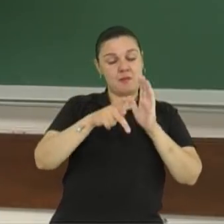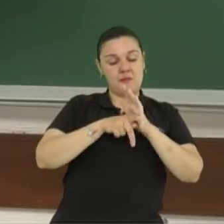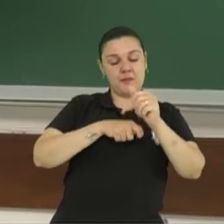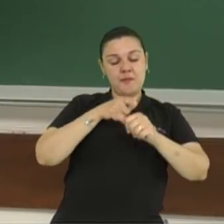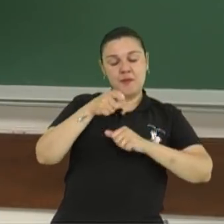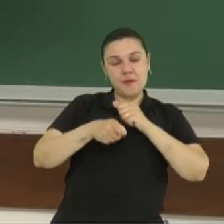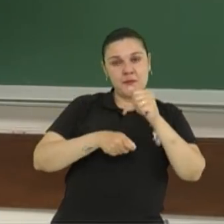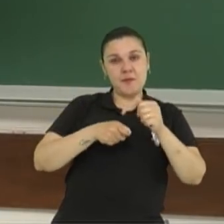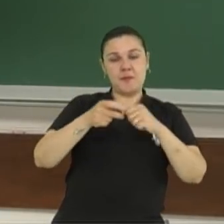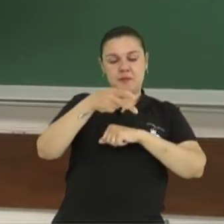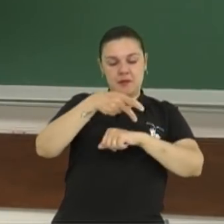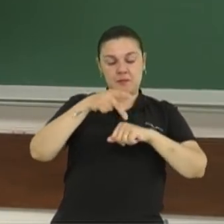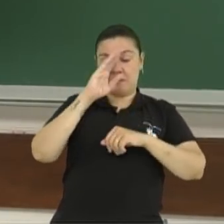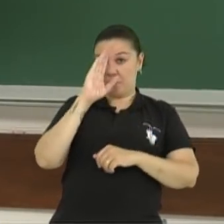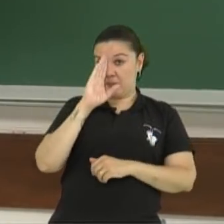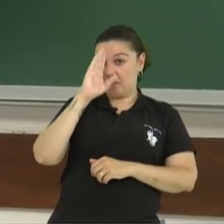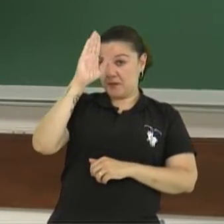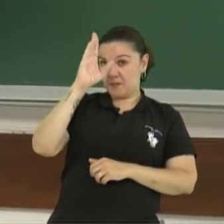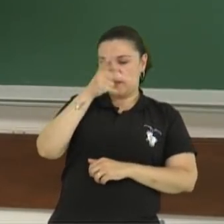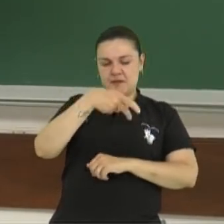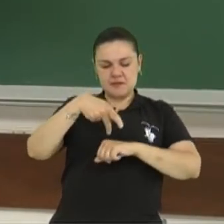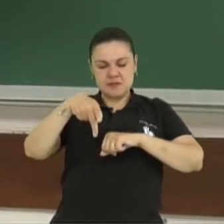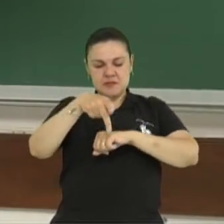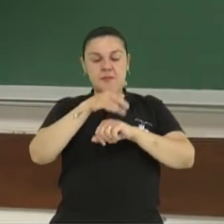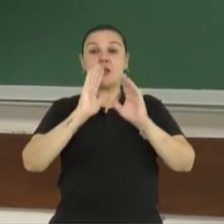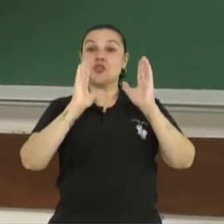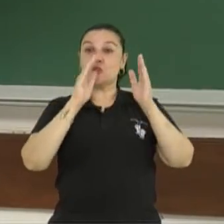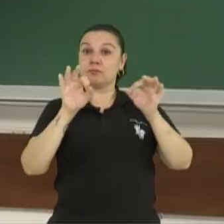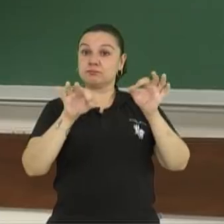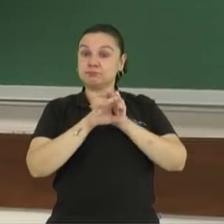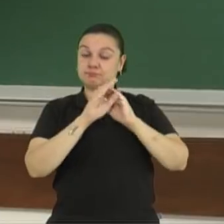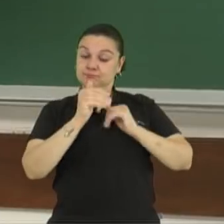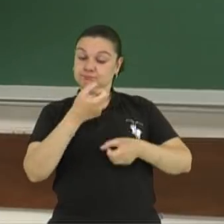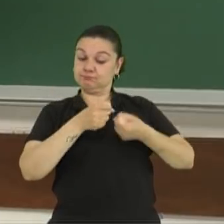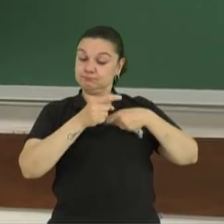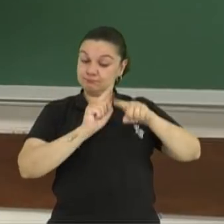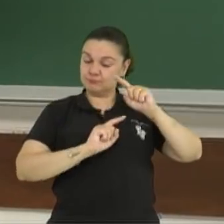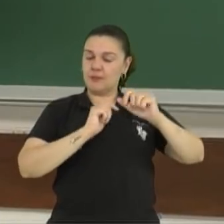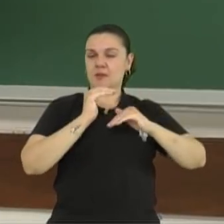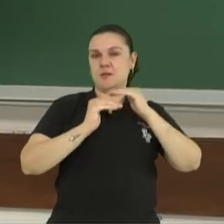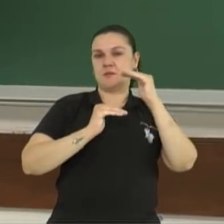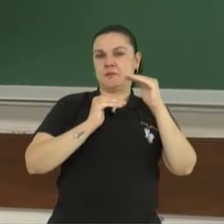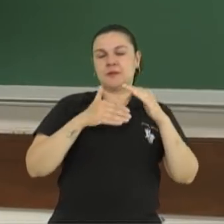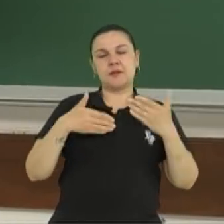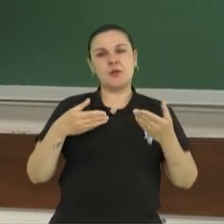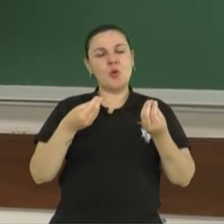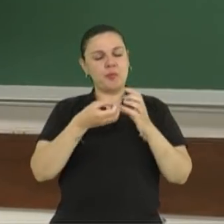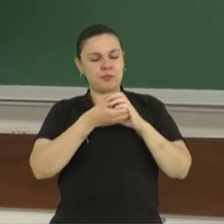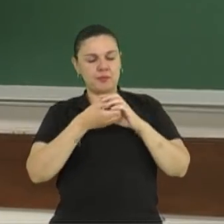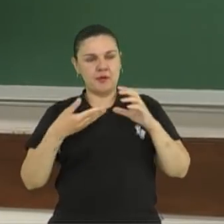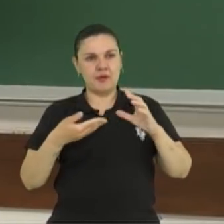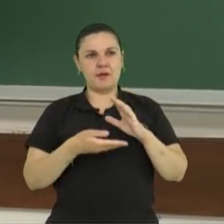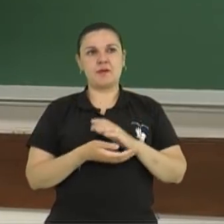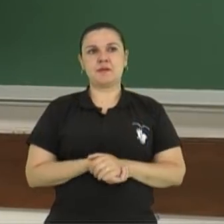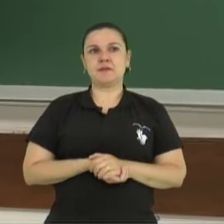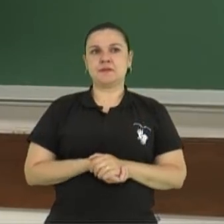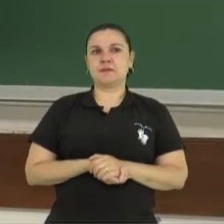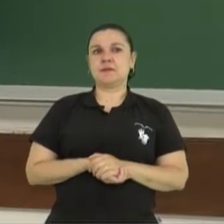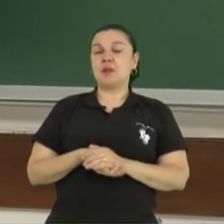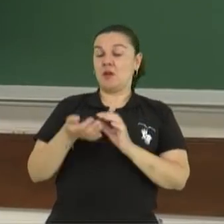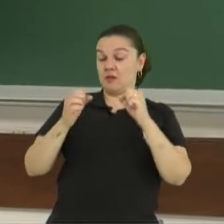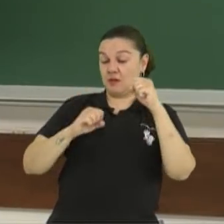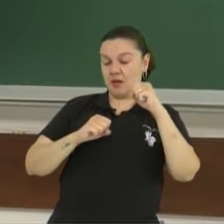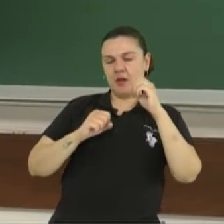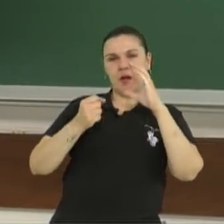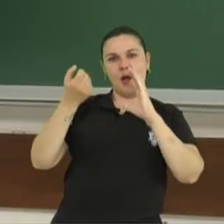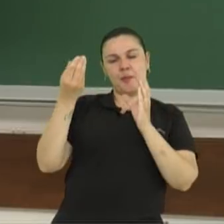dos países, né, principalmente para aqueles países mais desenvolvidos. Então, como que se caracteriza esse setor?